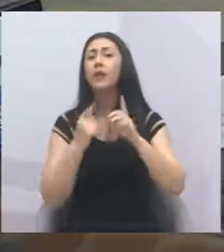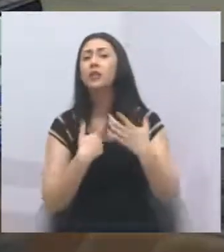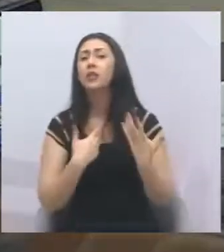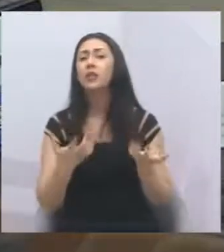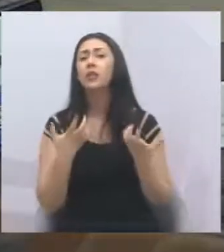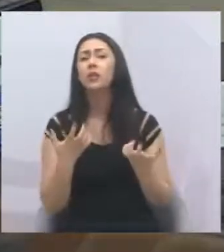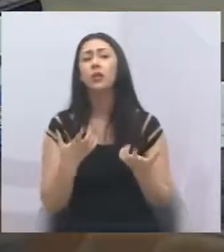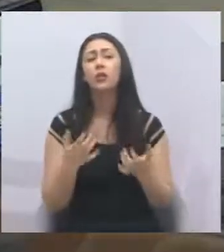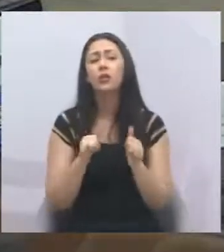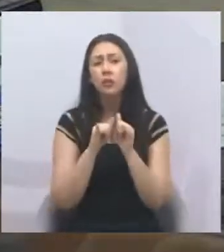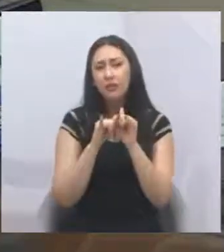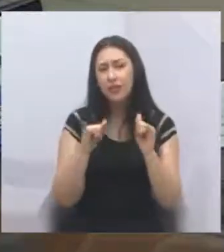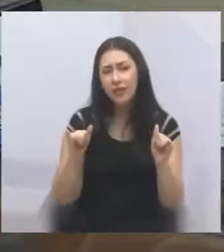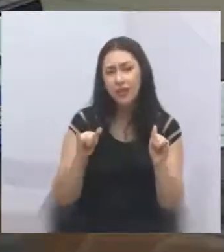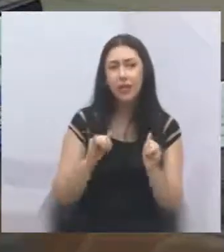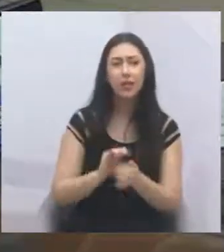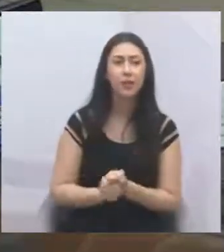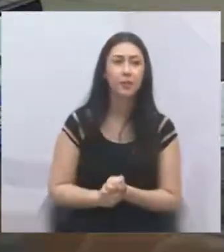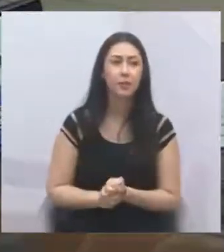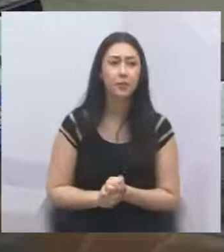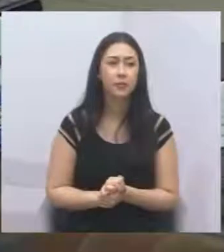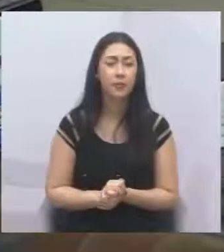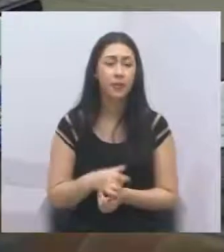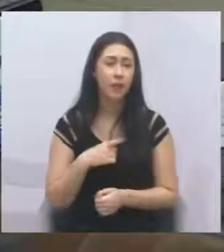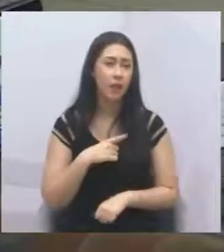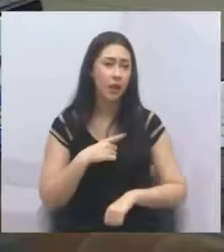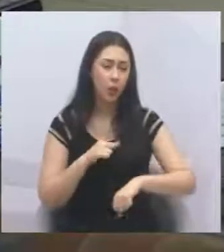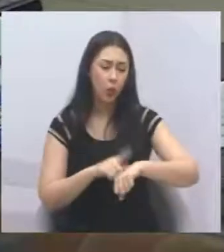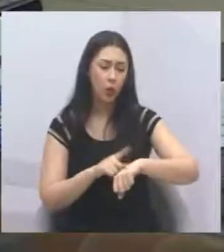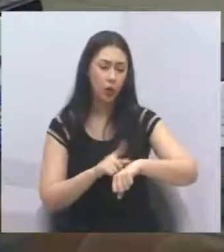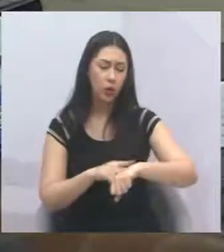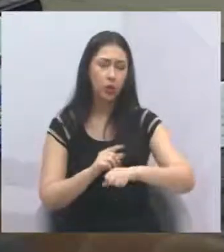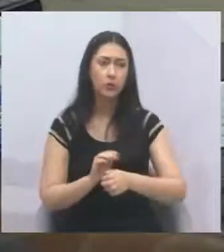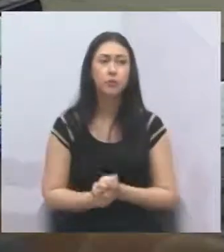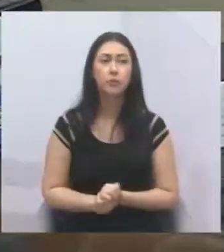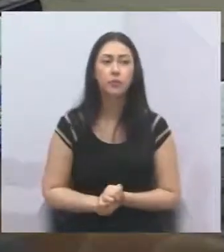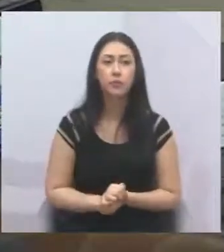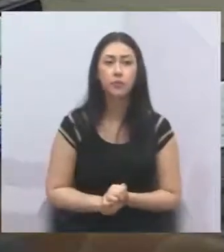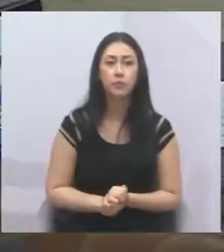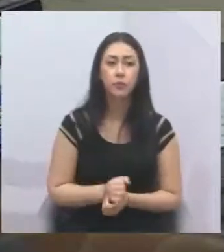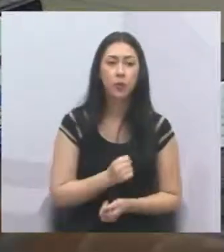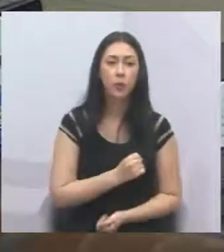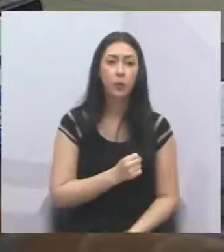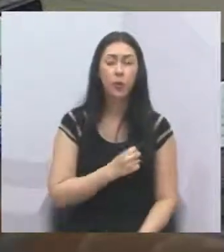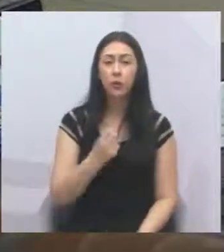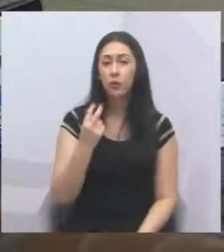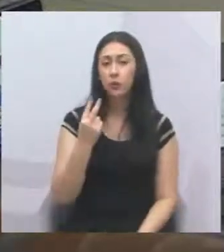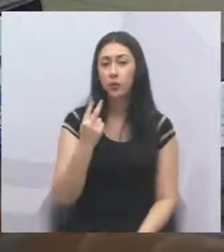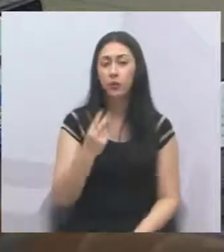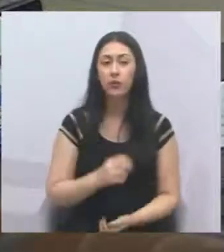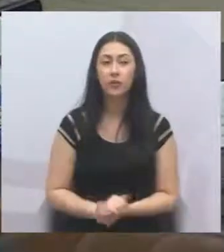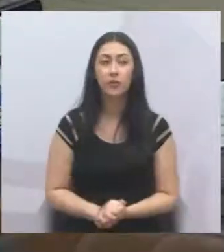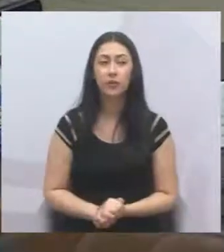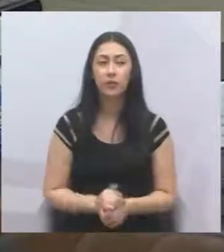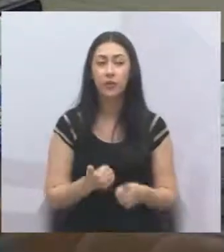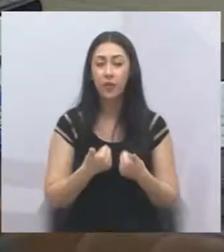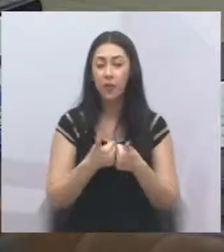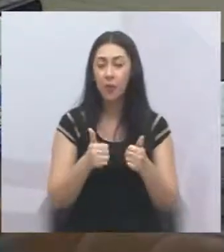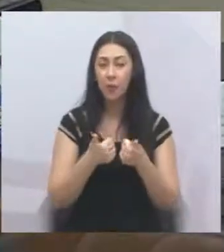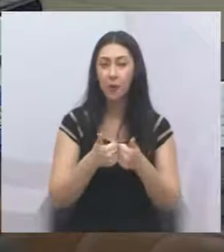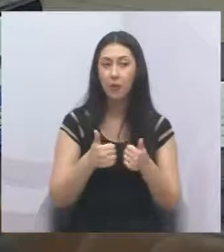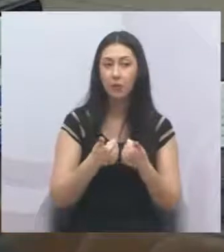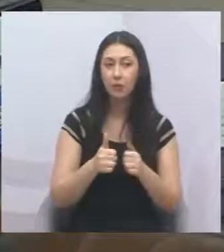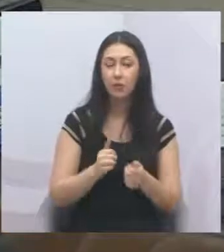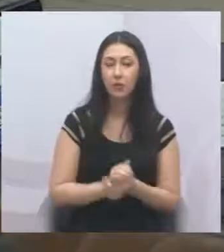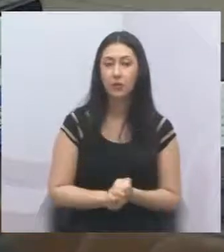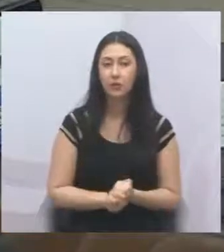dizer a vocês que aqui está o horário do ônibus. Aqui, ó. Circular 2, Campo Grande. O ônibus sai